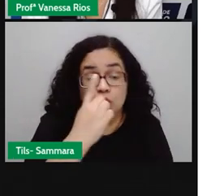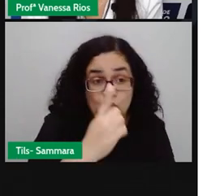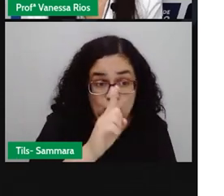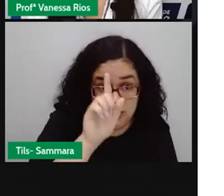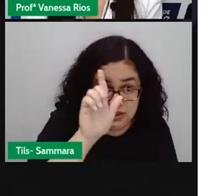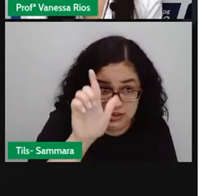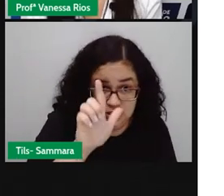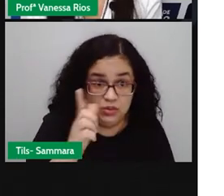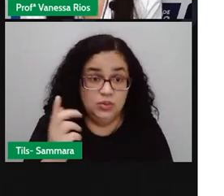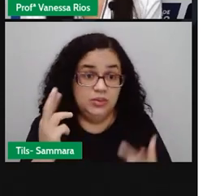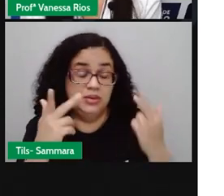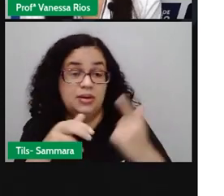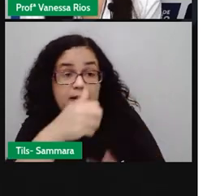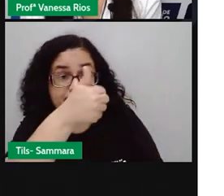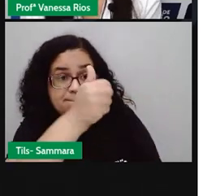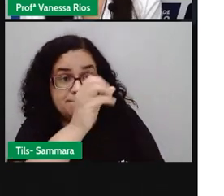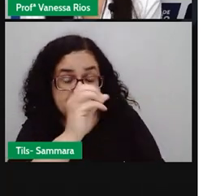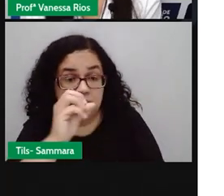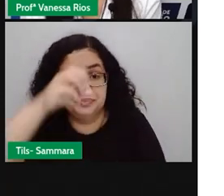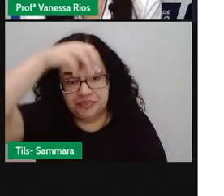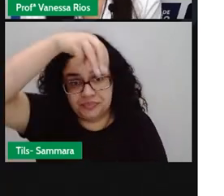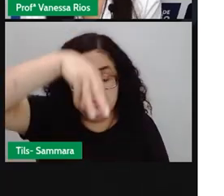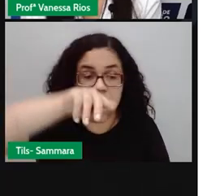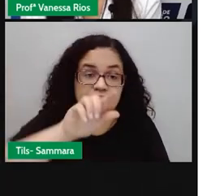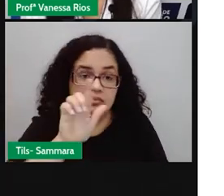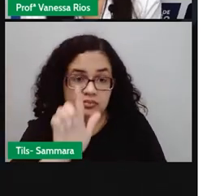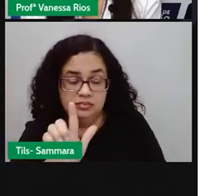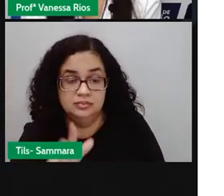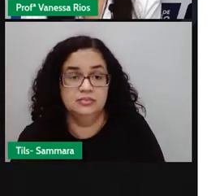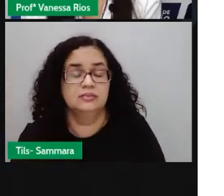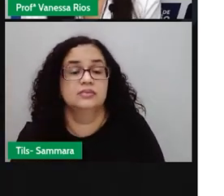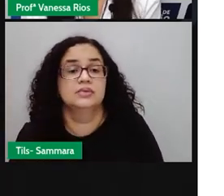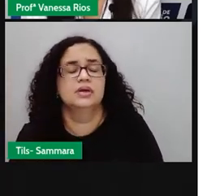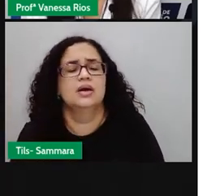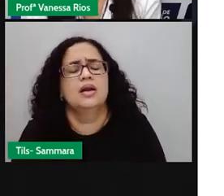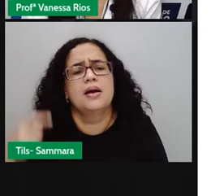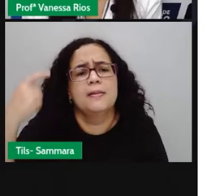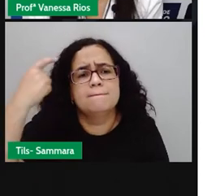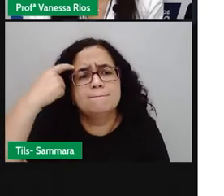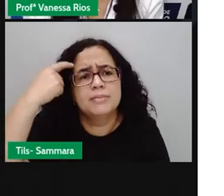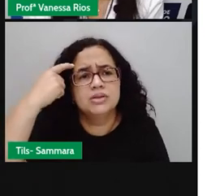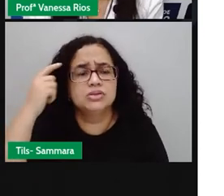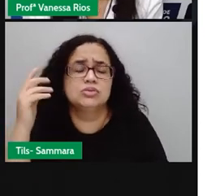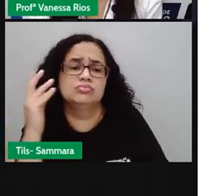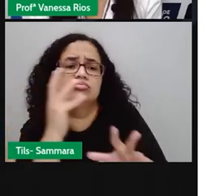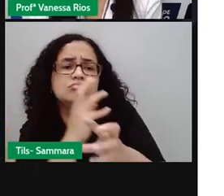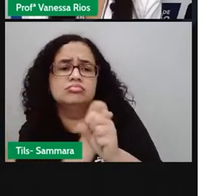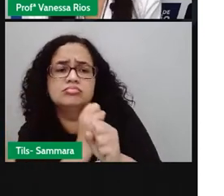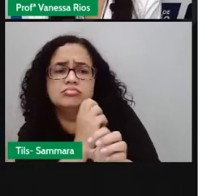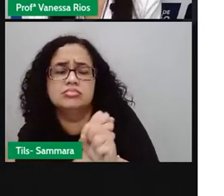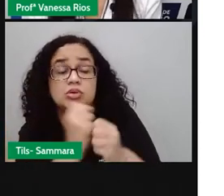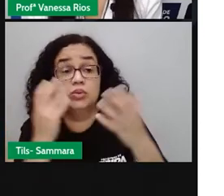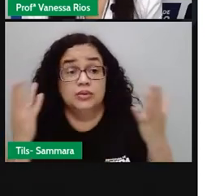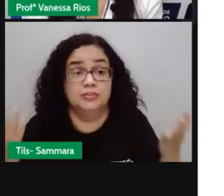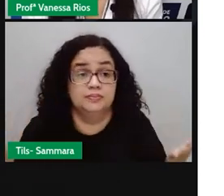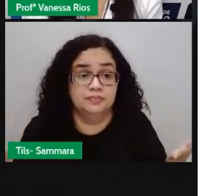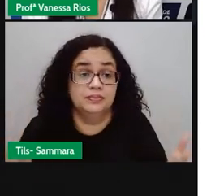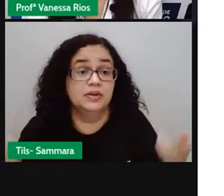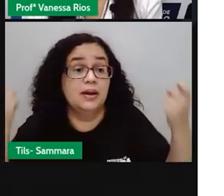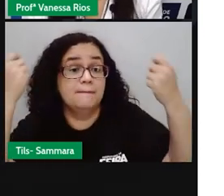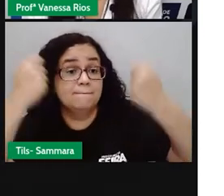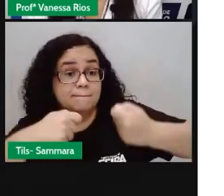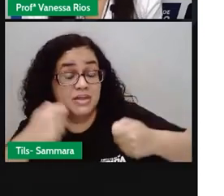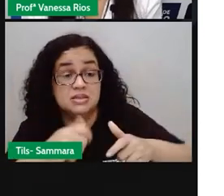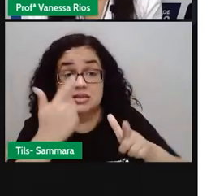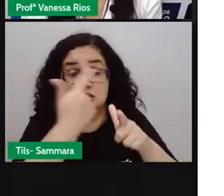litro vale 1.000 mililitros. Aí eu penso agora na operação que eu vou fazer. Eu preciso,